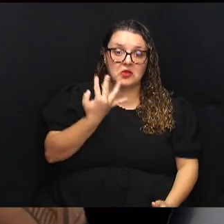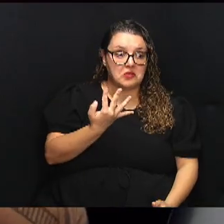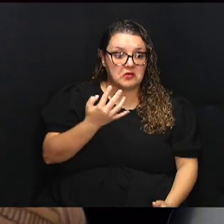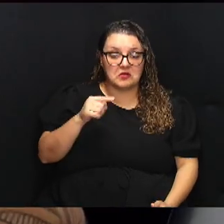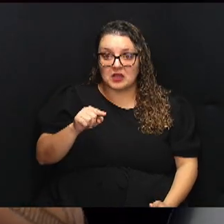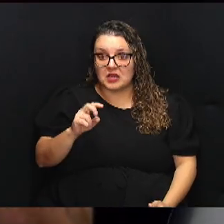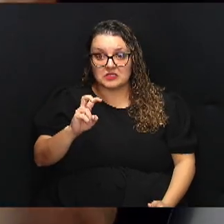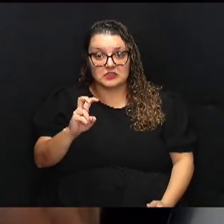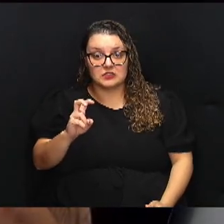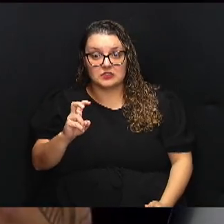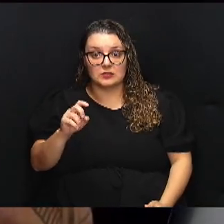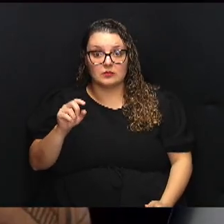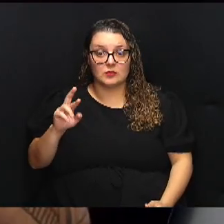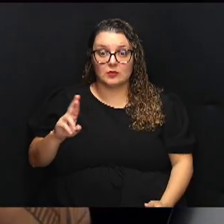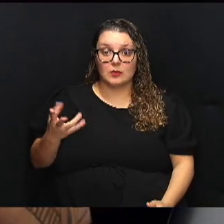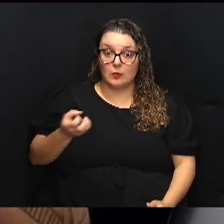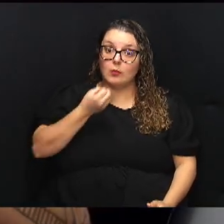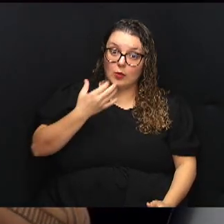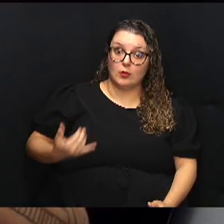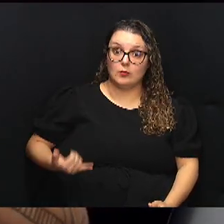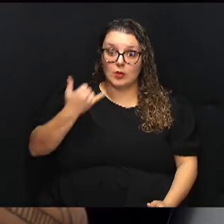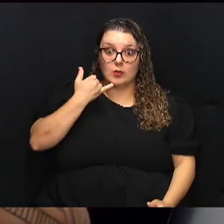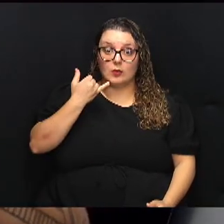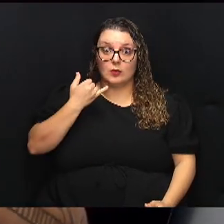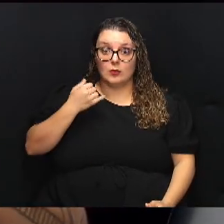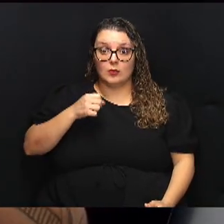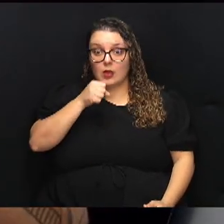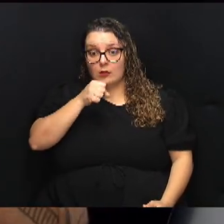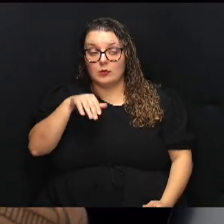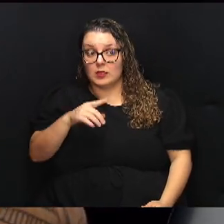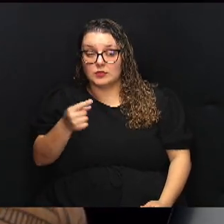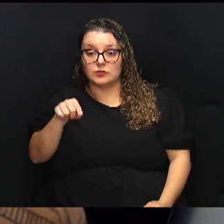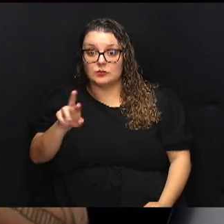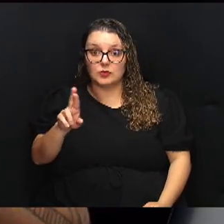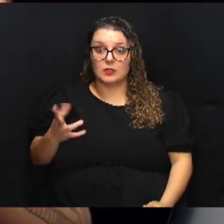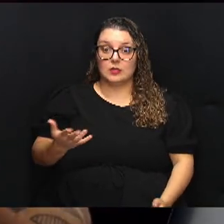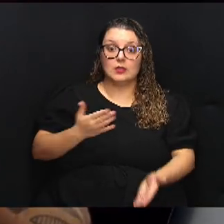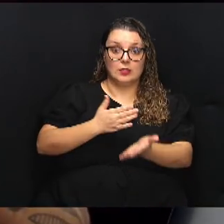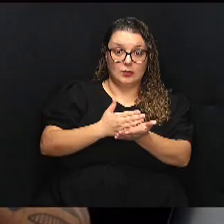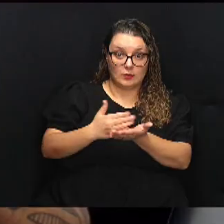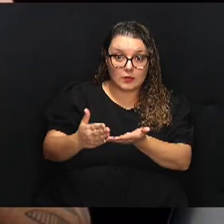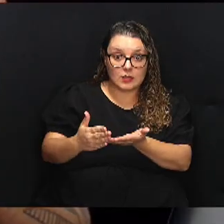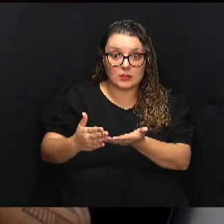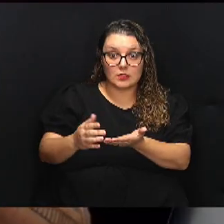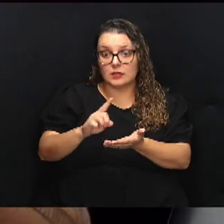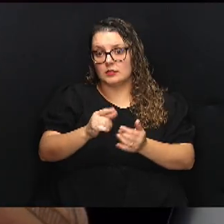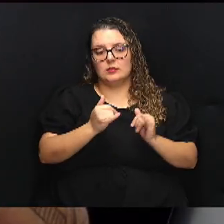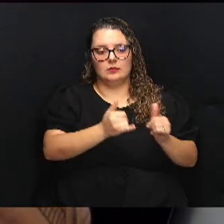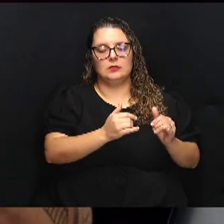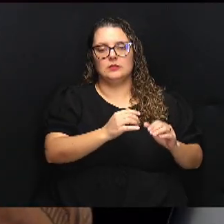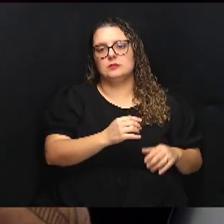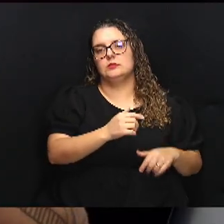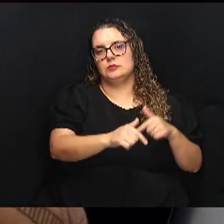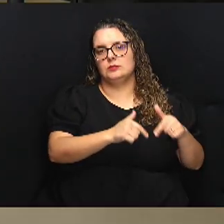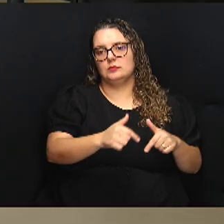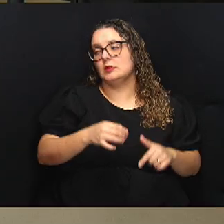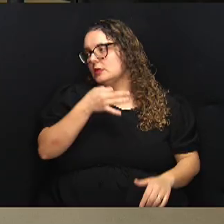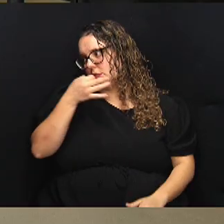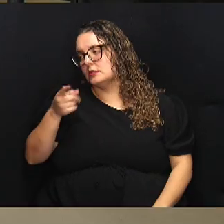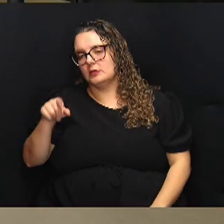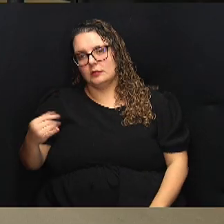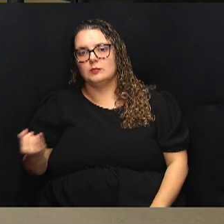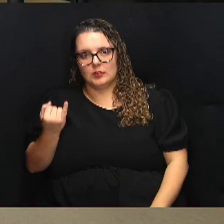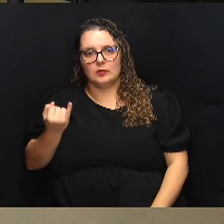reais num bom celular, às vezes um microfone, mais uns Sim. R$ 1.000, e começa, sem largar o seu trabalho. Exato, Uma isso é vez que importante.